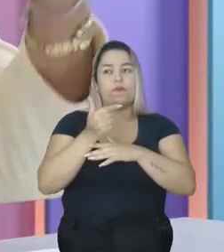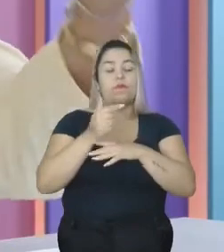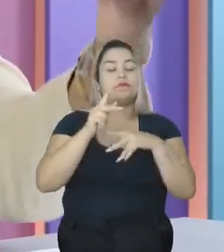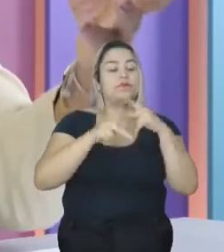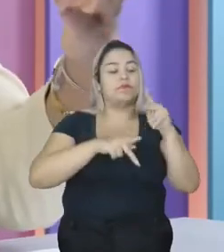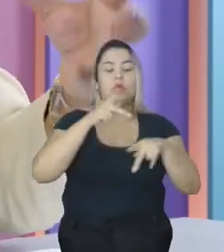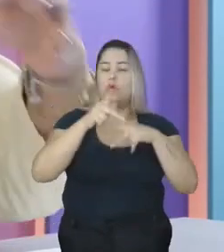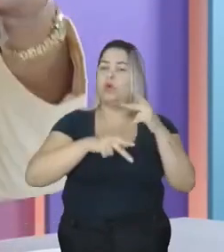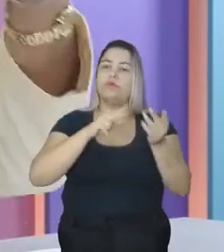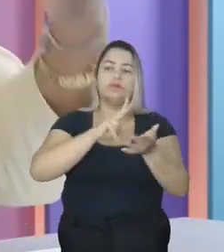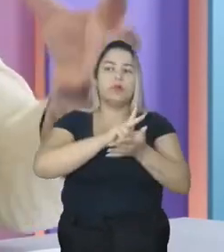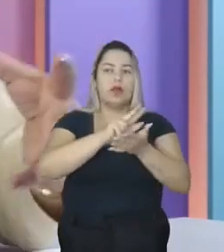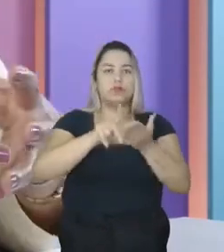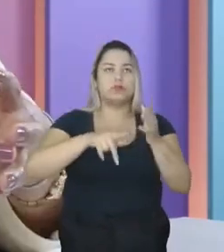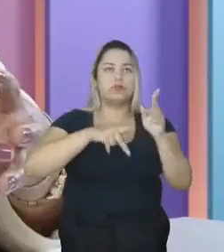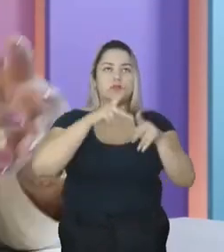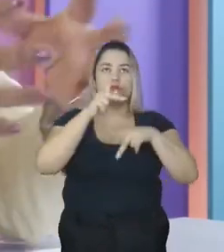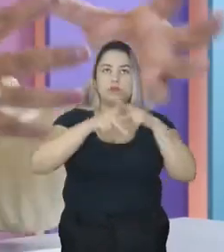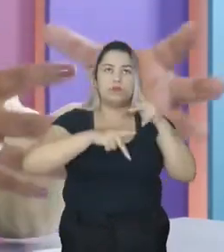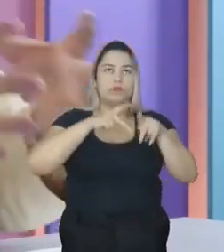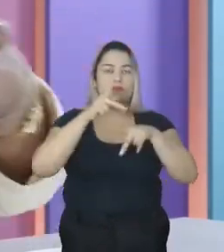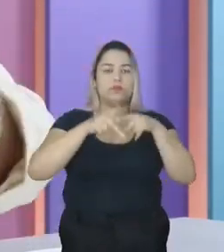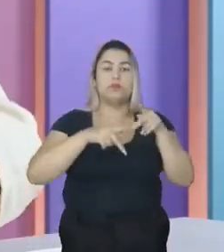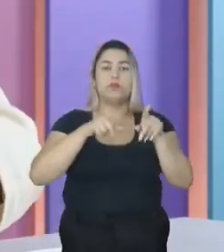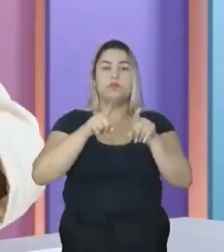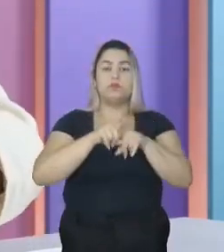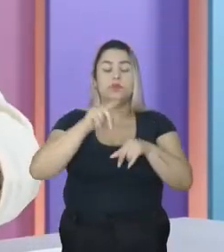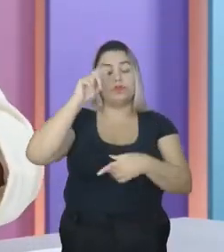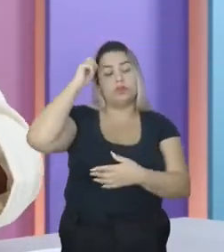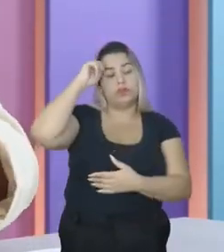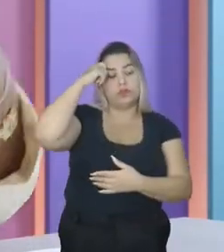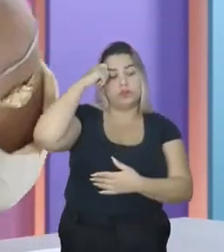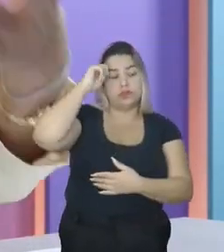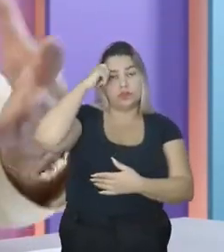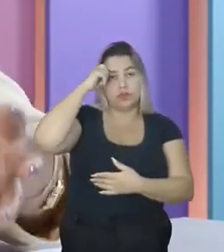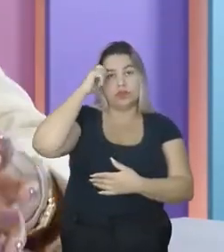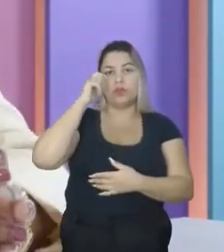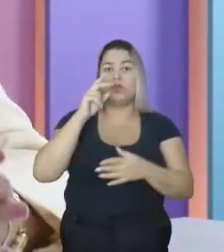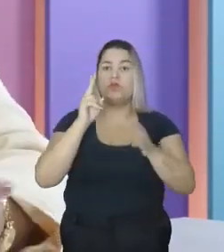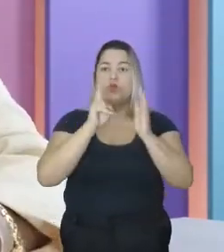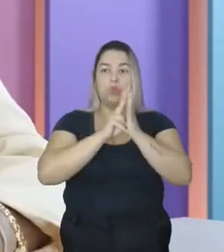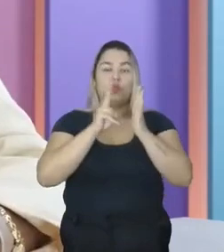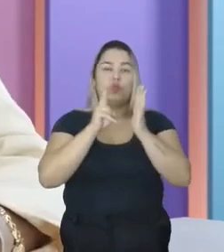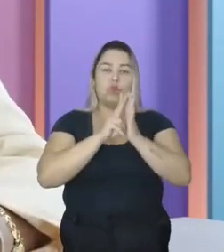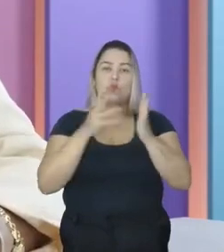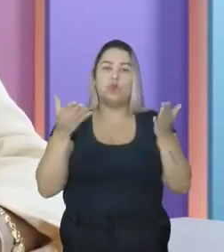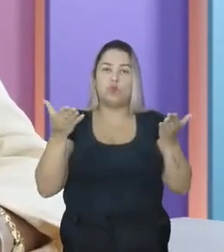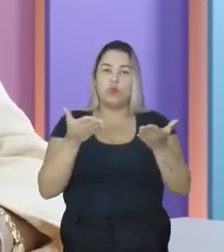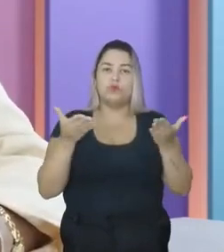povos, ou vários povos, mas essas duas populações negras e indígenas, hoje são os que